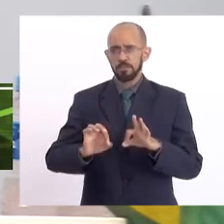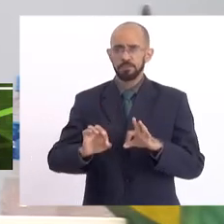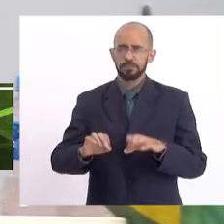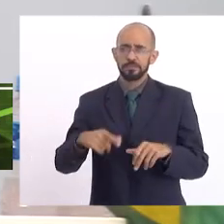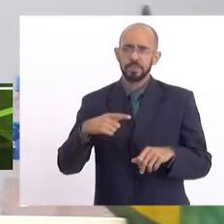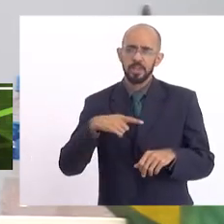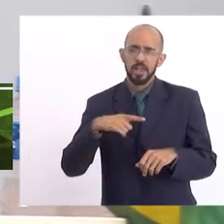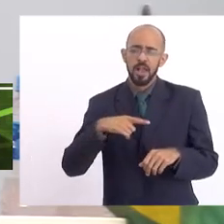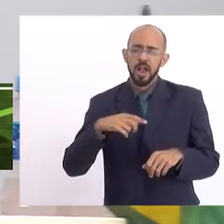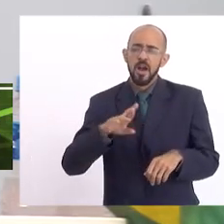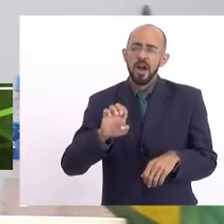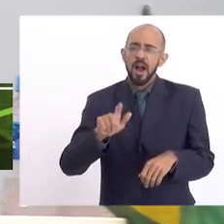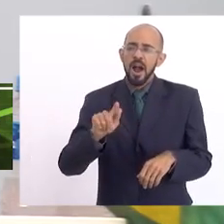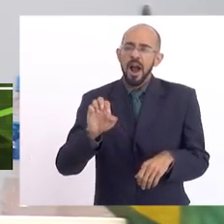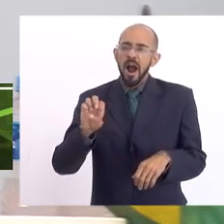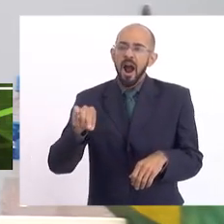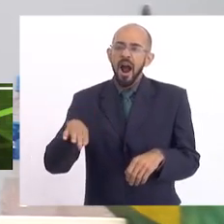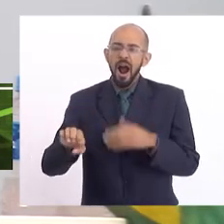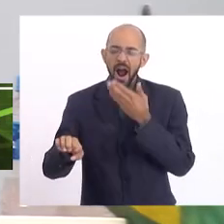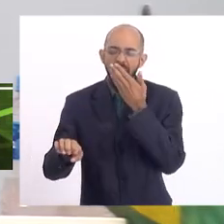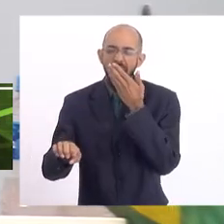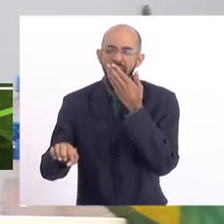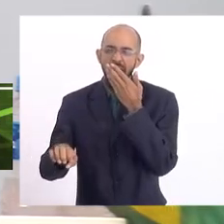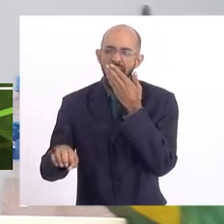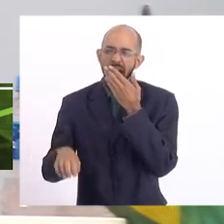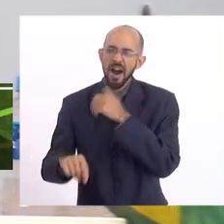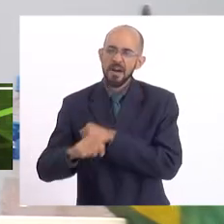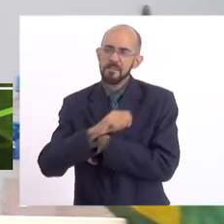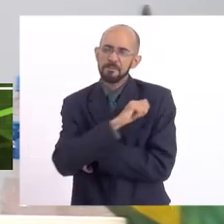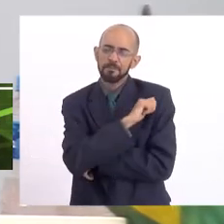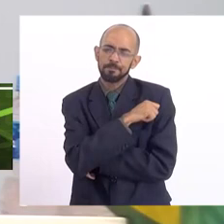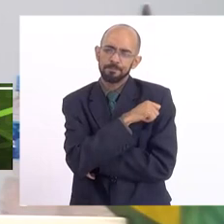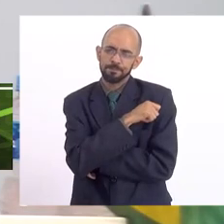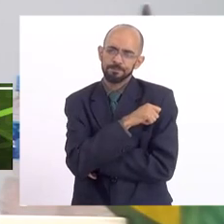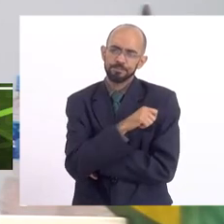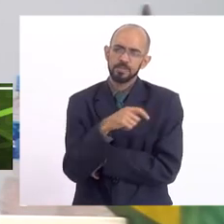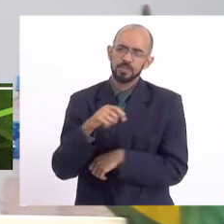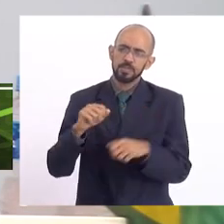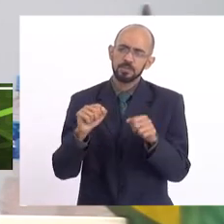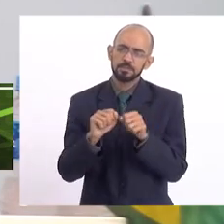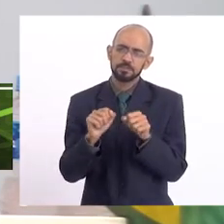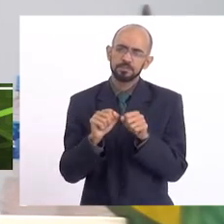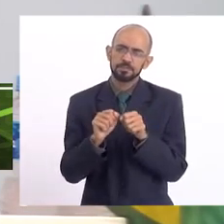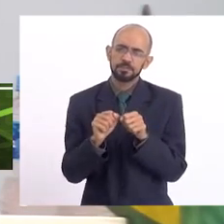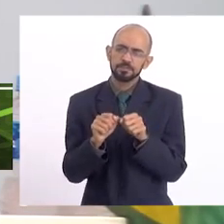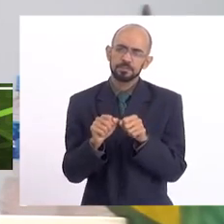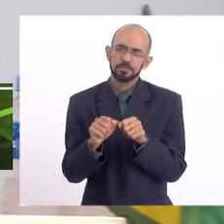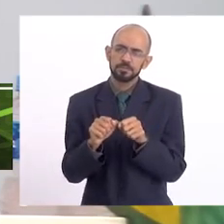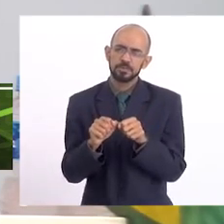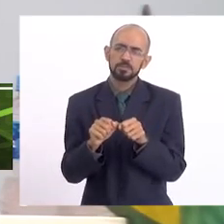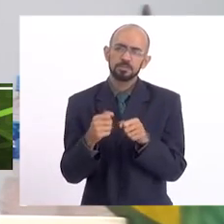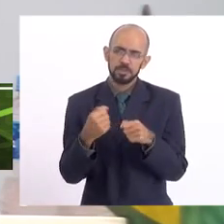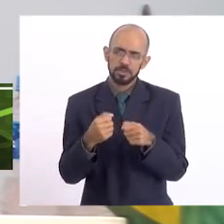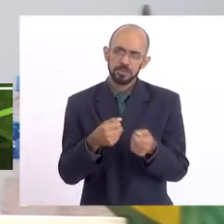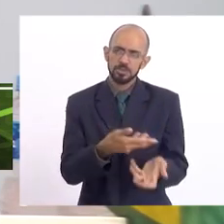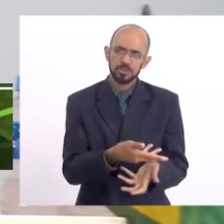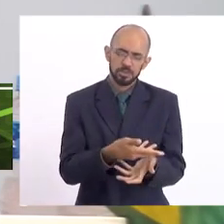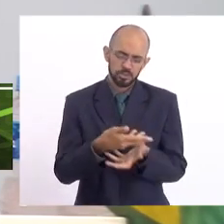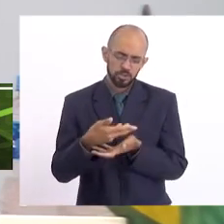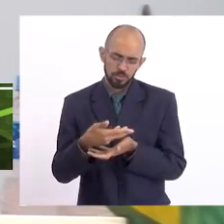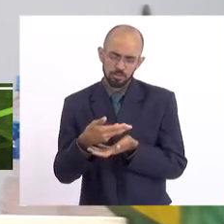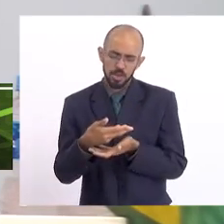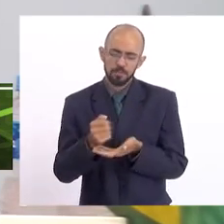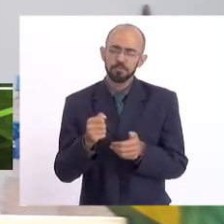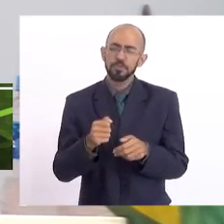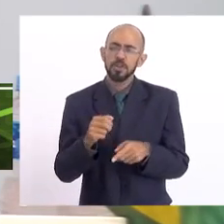regime, tem feito algumas ações aqui de garantir, em que pese o regime, esse chamamento. A gente estabeleceu, através de emenda